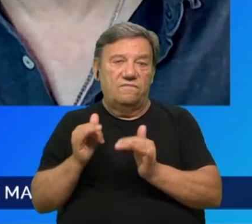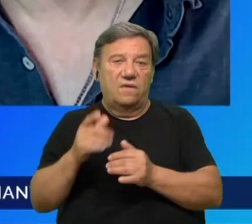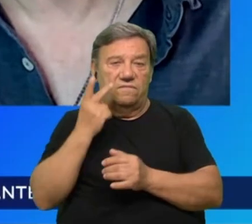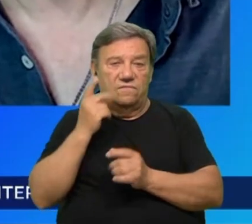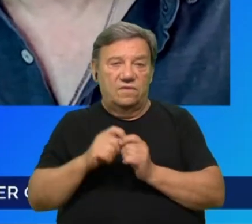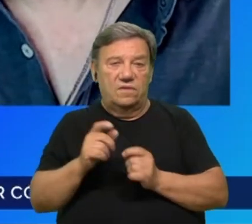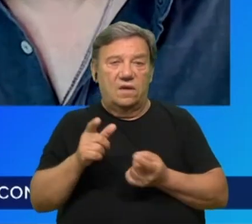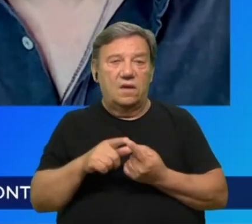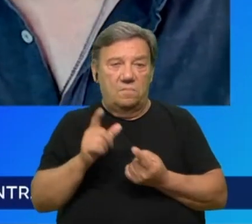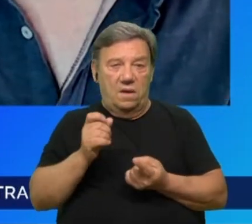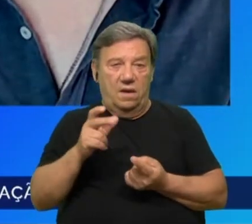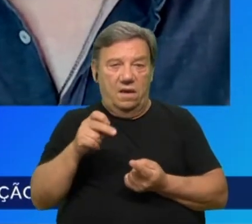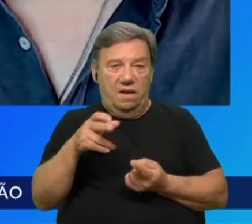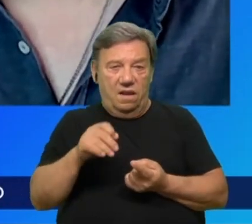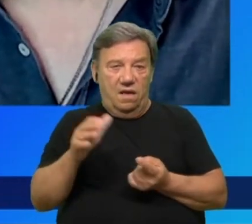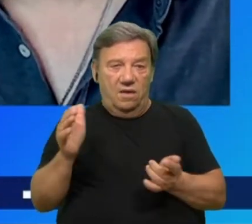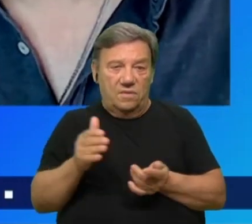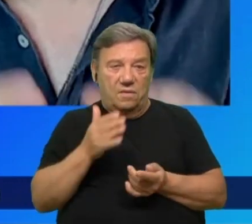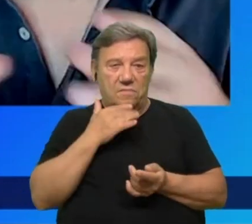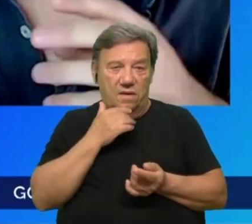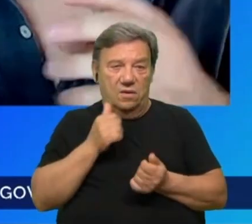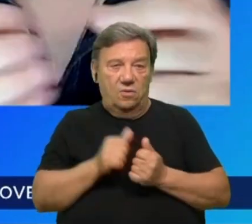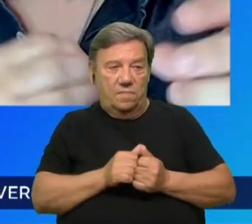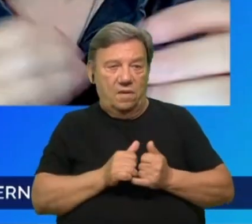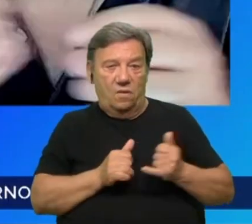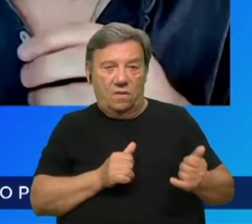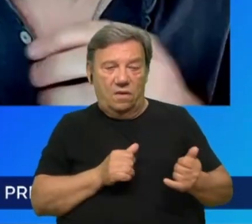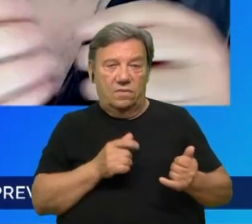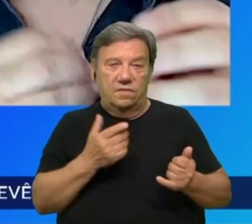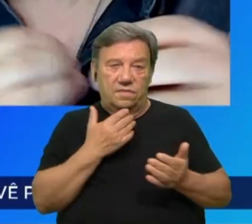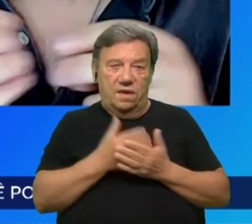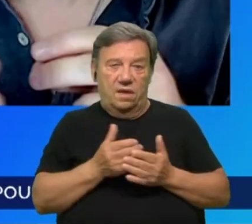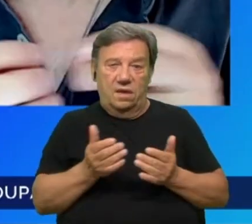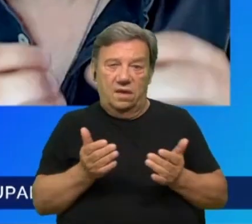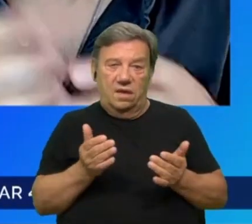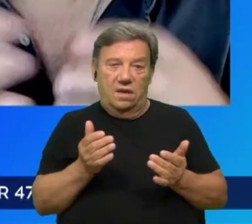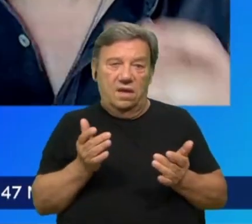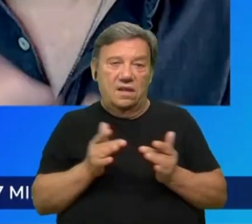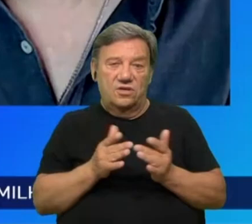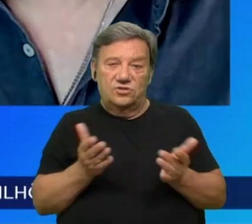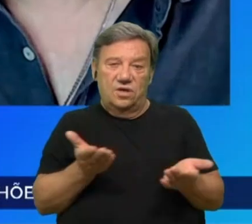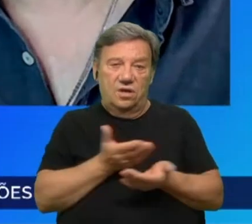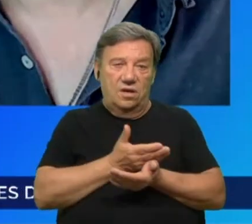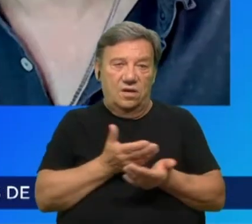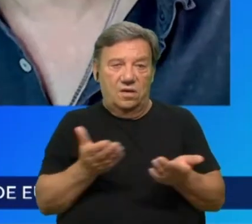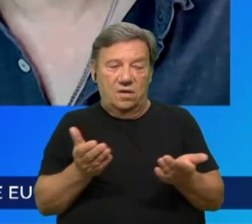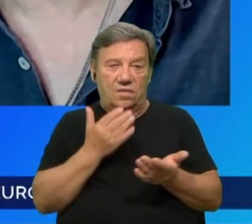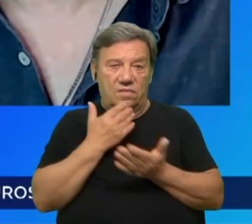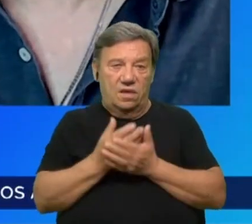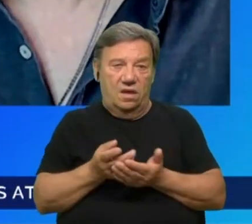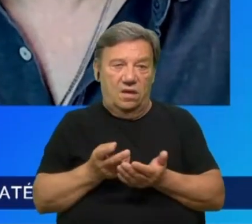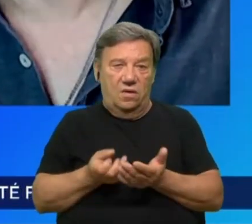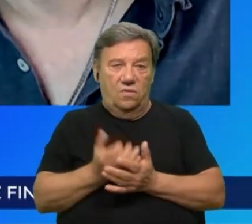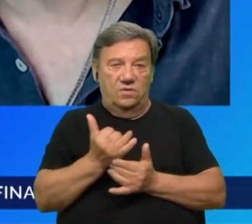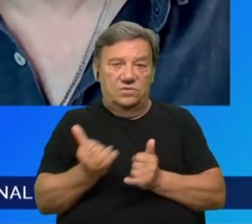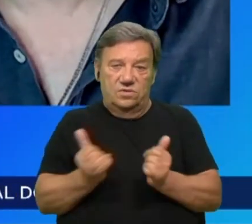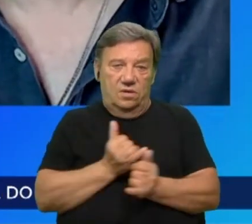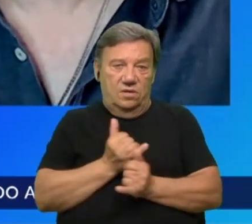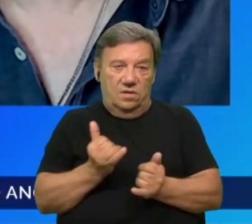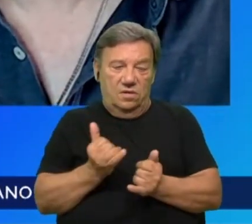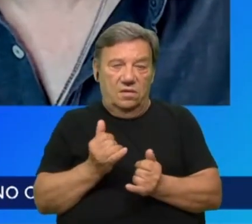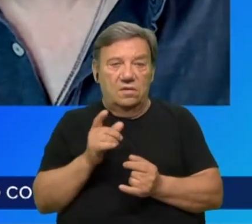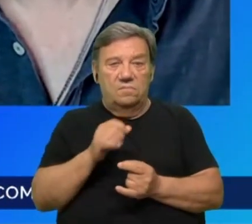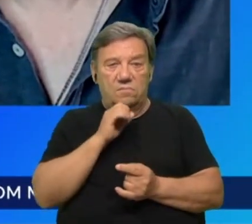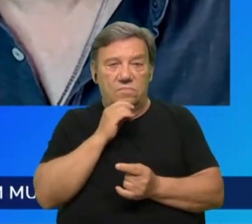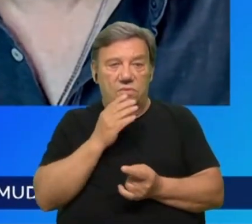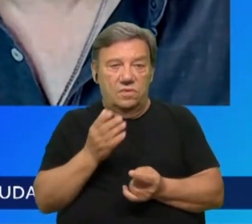anã branca que tem uma companheira ao lado e, portanto, estas interações de energia e de gravidade podem dar origem a isso? Também